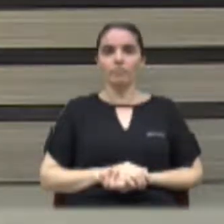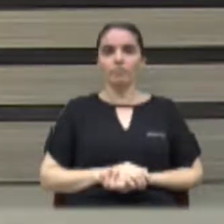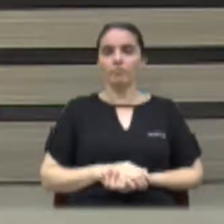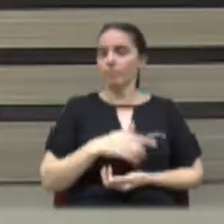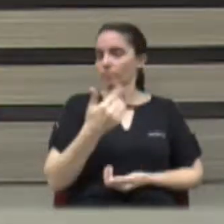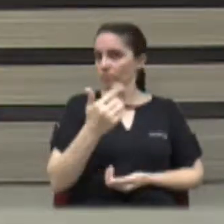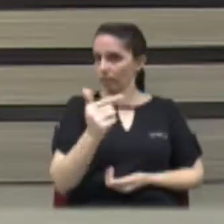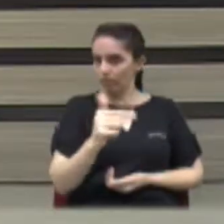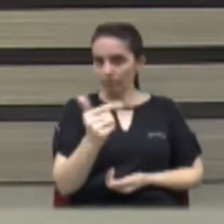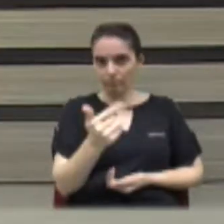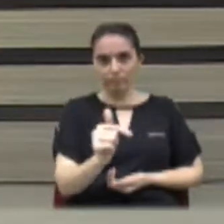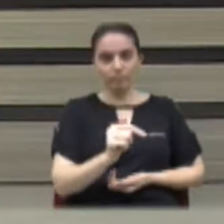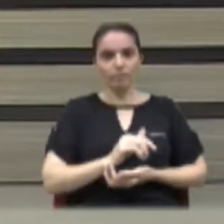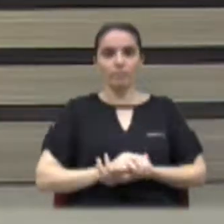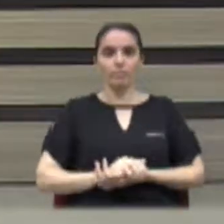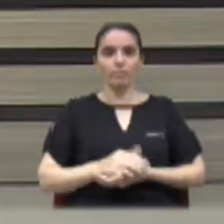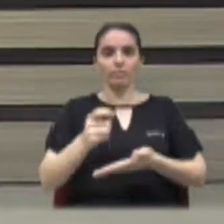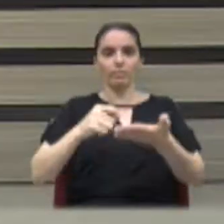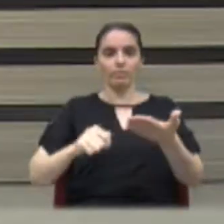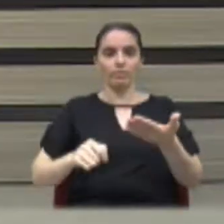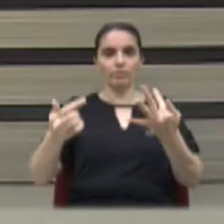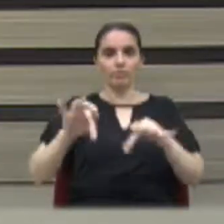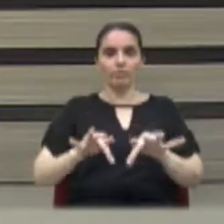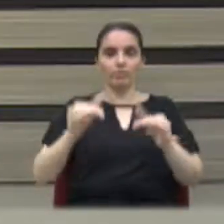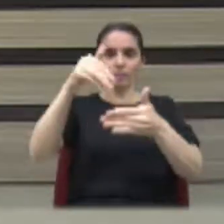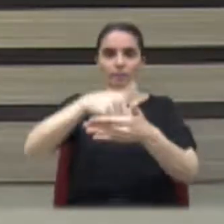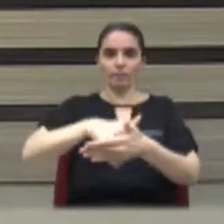havendo, a redação final vai à votação.